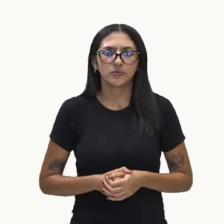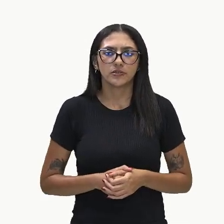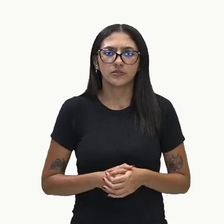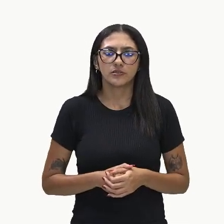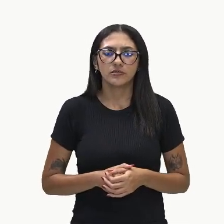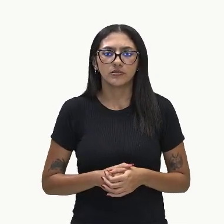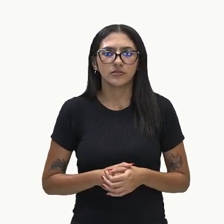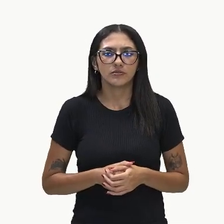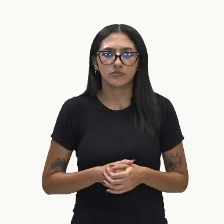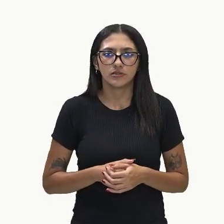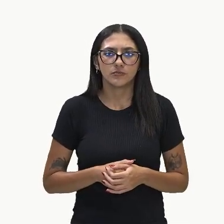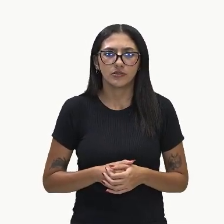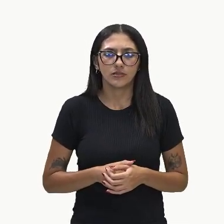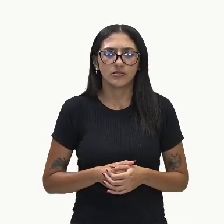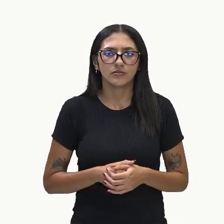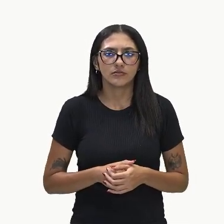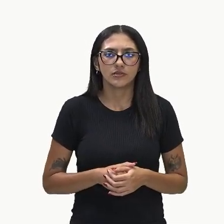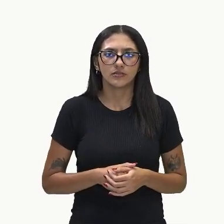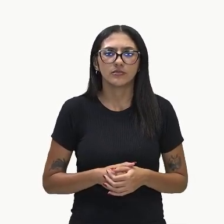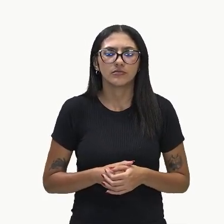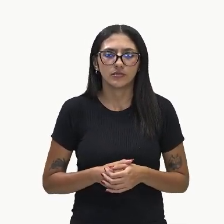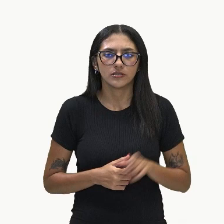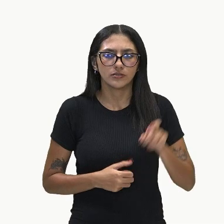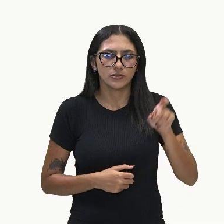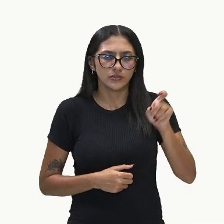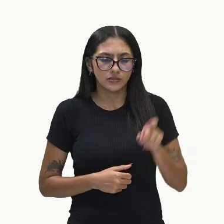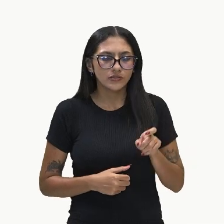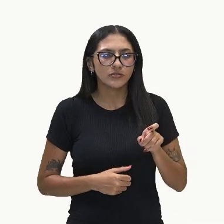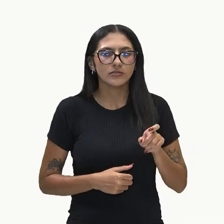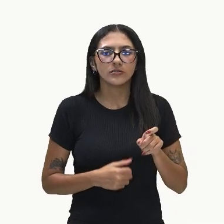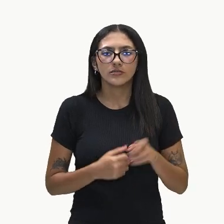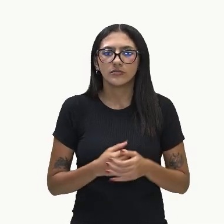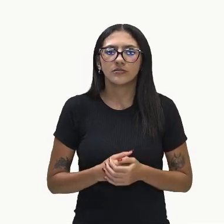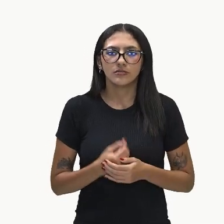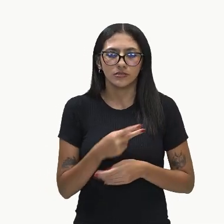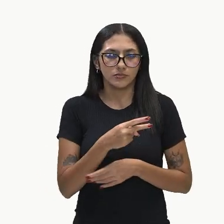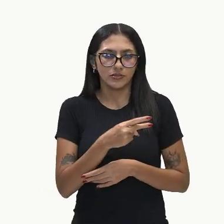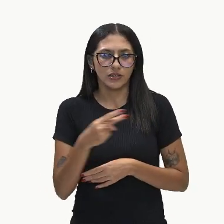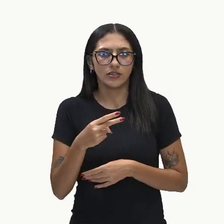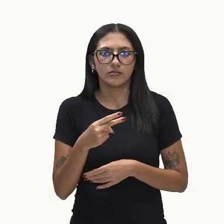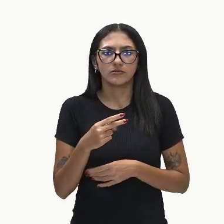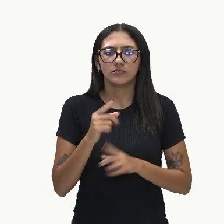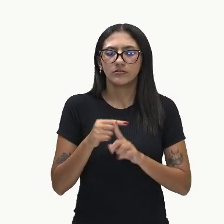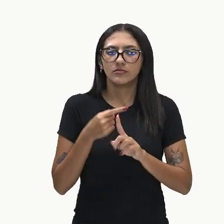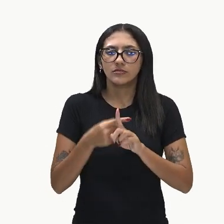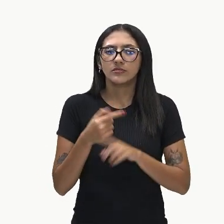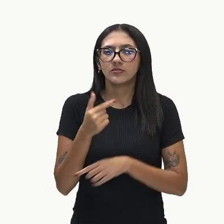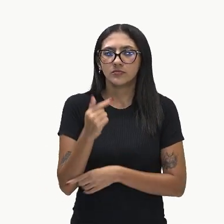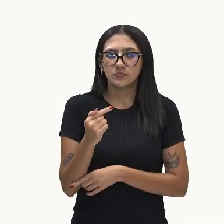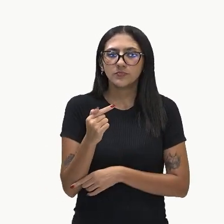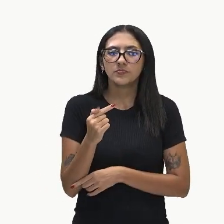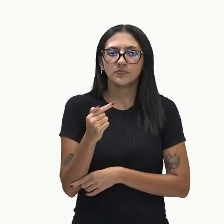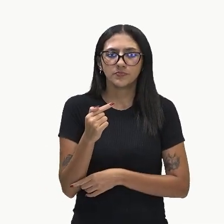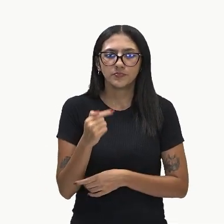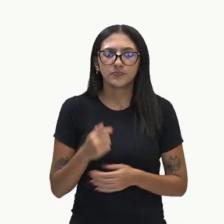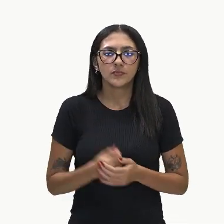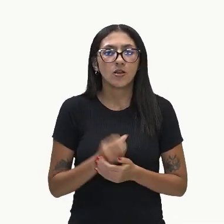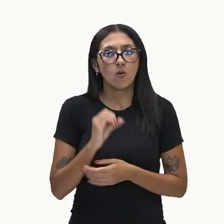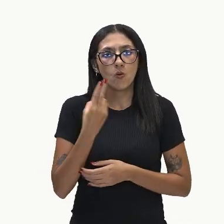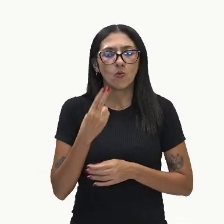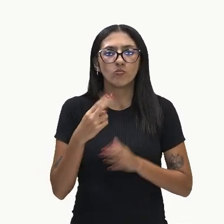ou menos? Que pode ser tanto o 7 positivo, como o 7